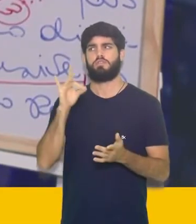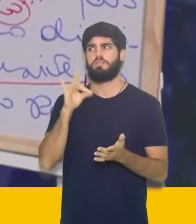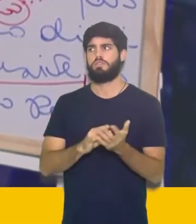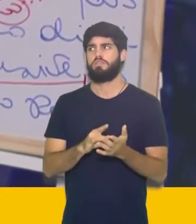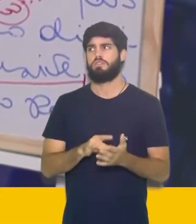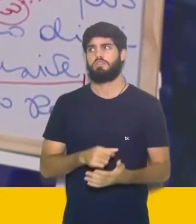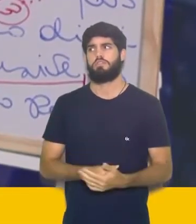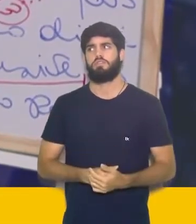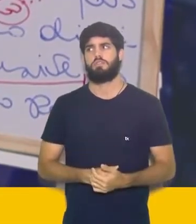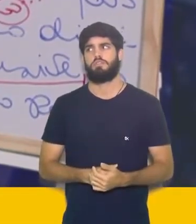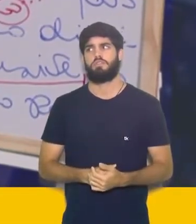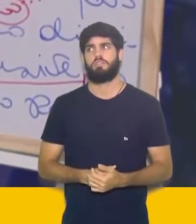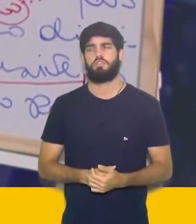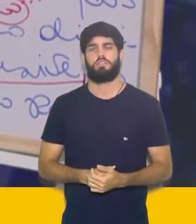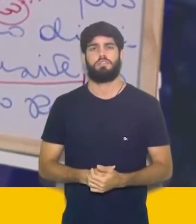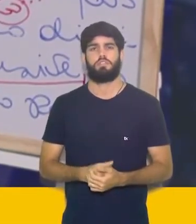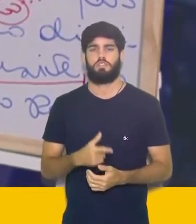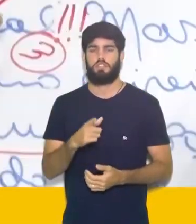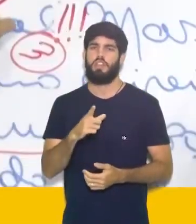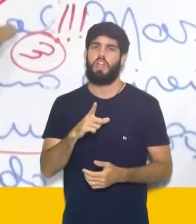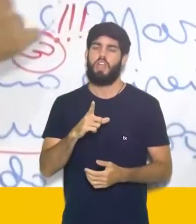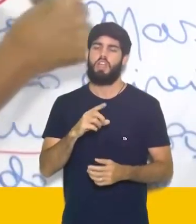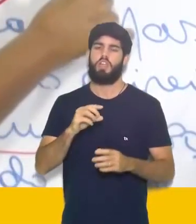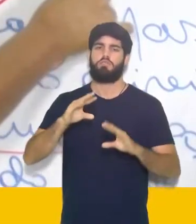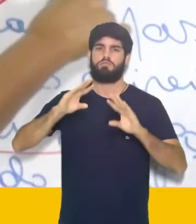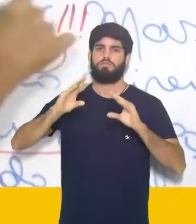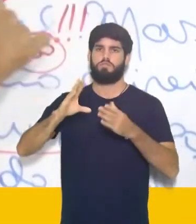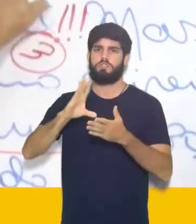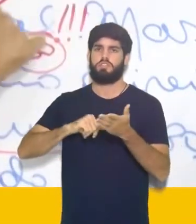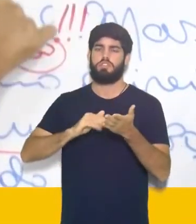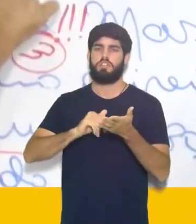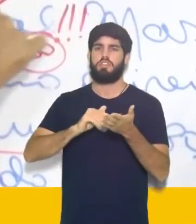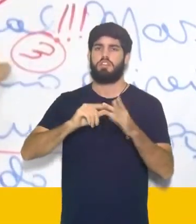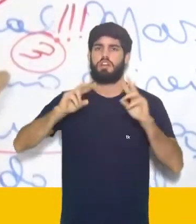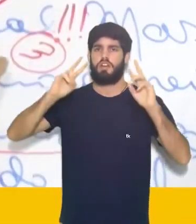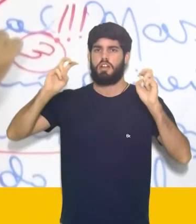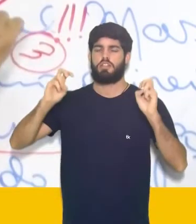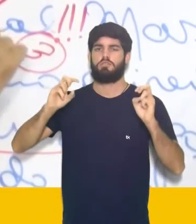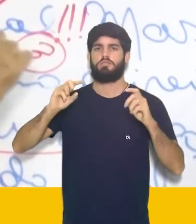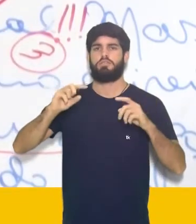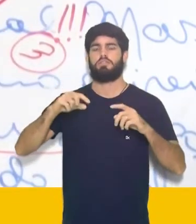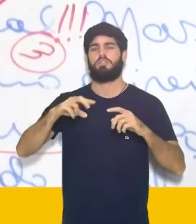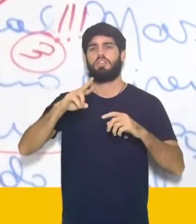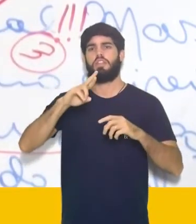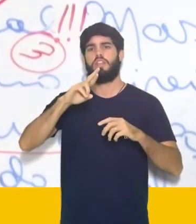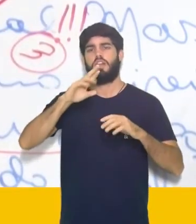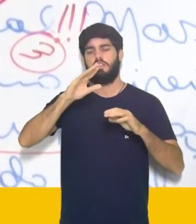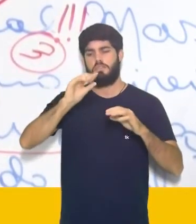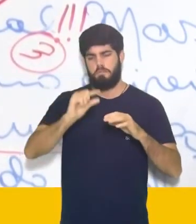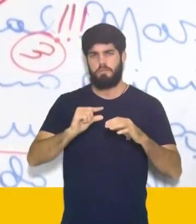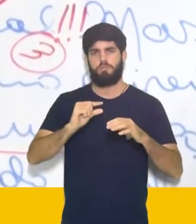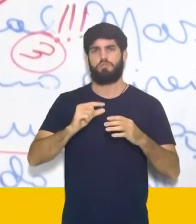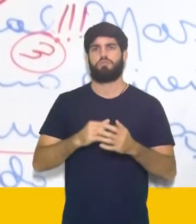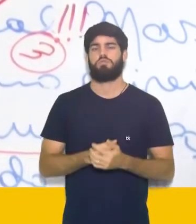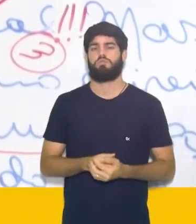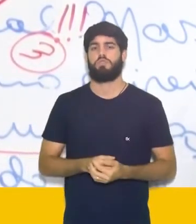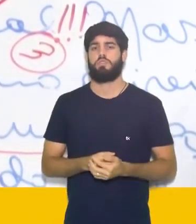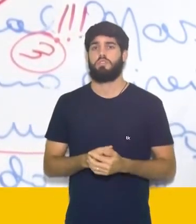maiúscula e espiado? Tá bom, eu tiro as aspas e deixo o R minúsculo.